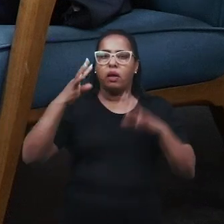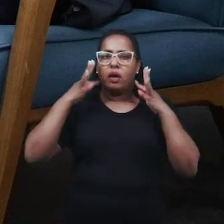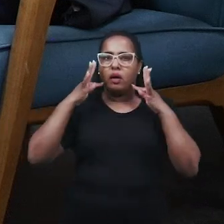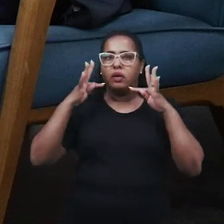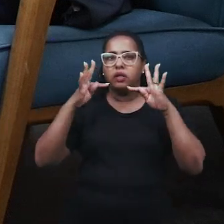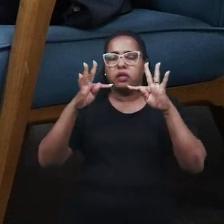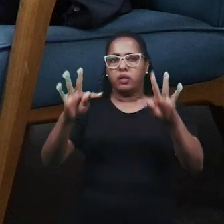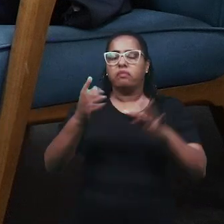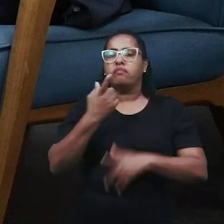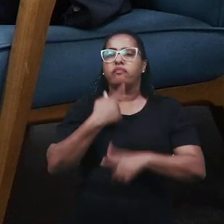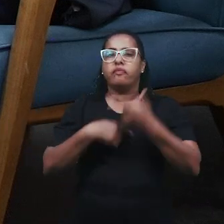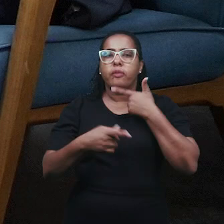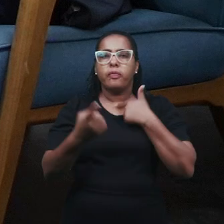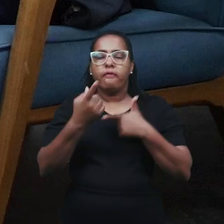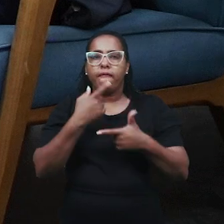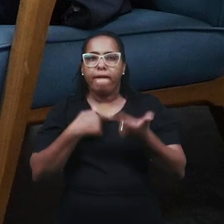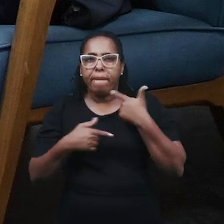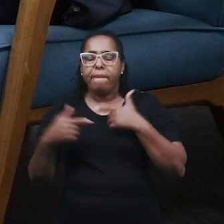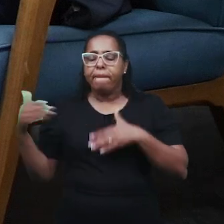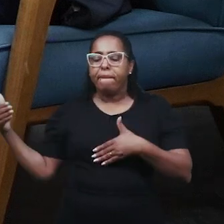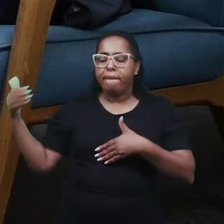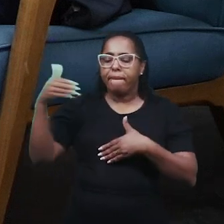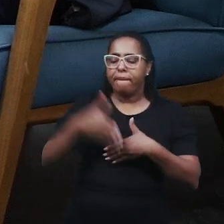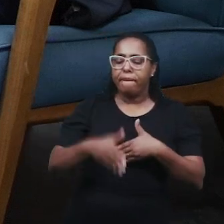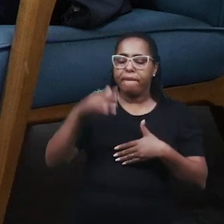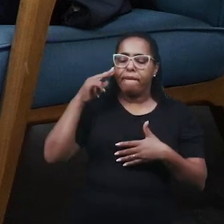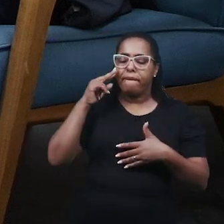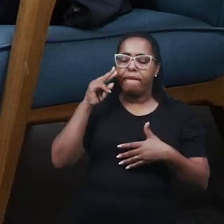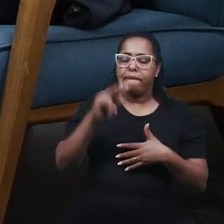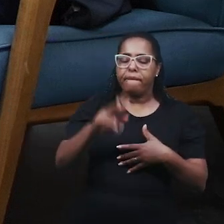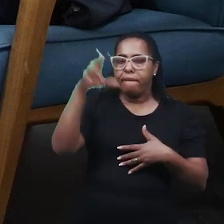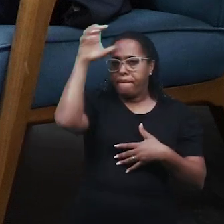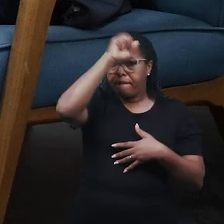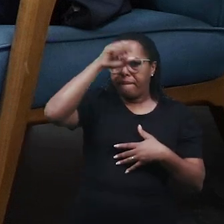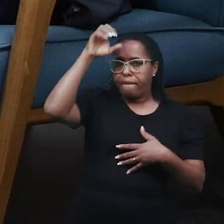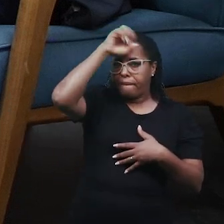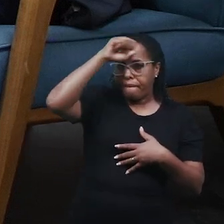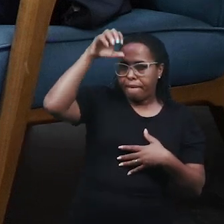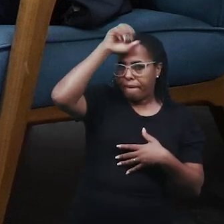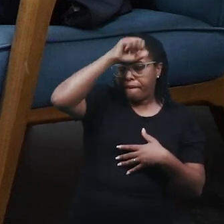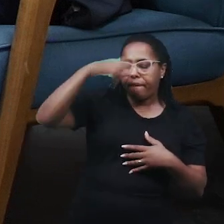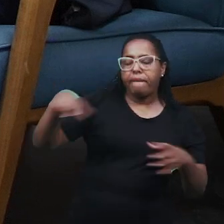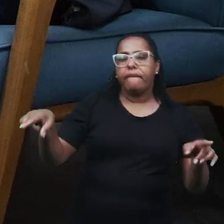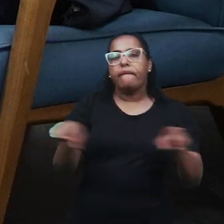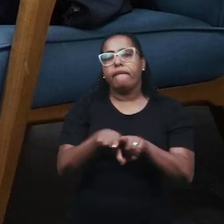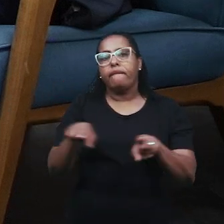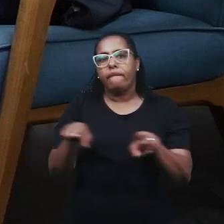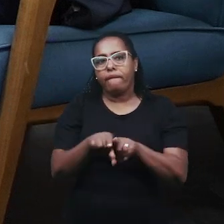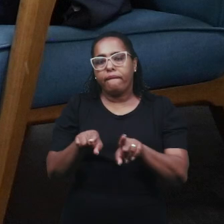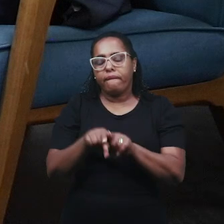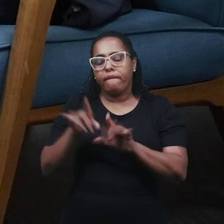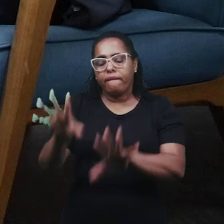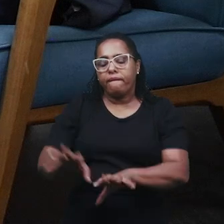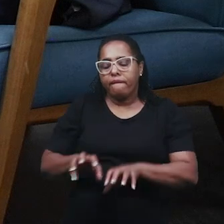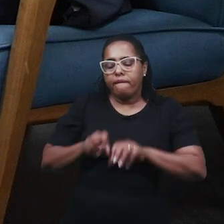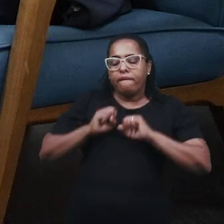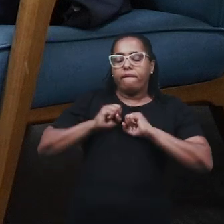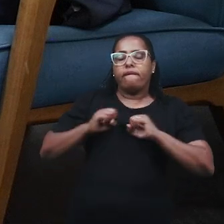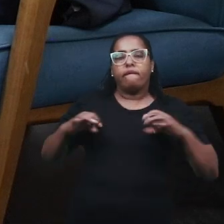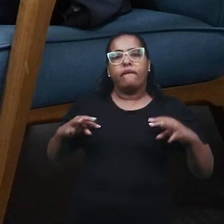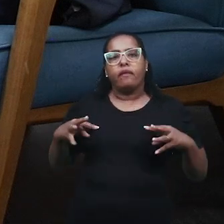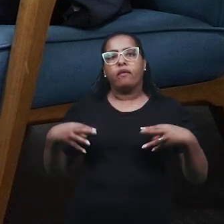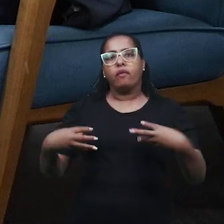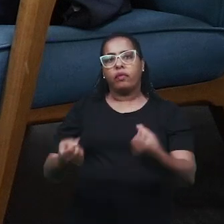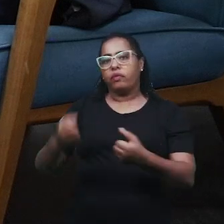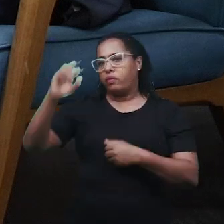eles querem vir, ver, para aprender mais, para poder também se aproveitar de tudo aquilo